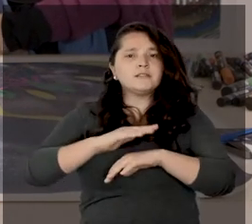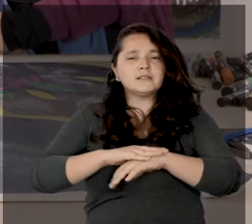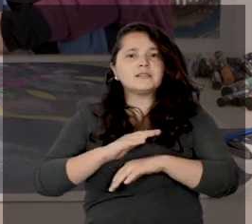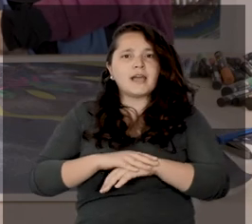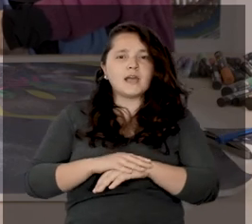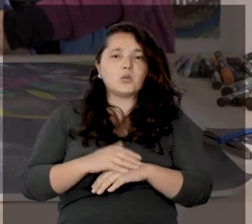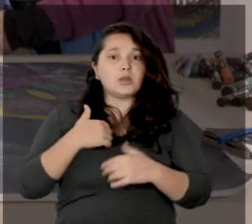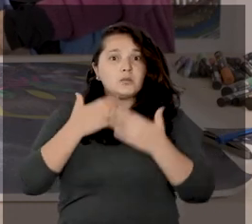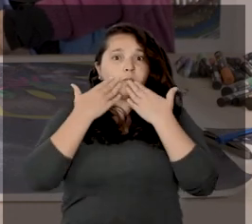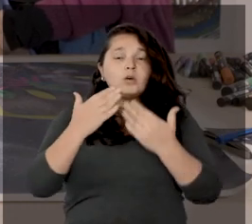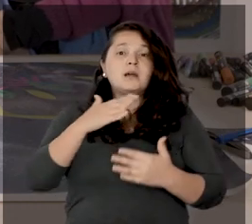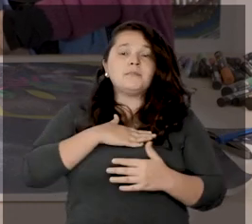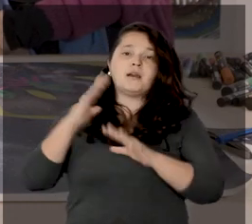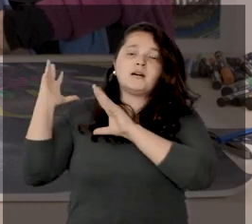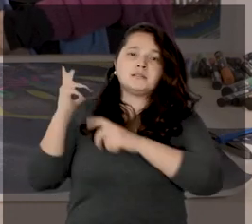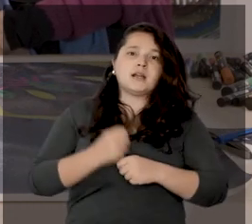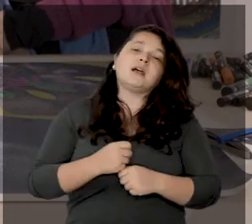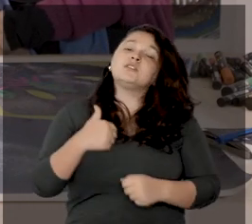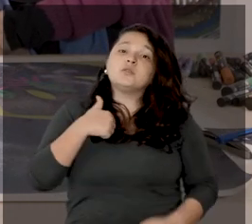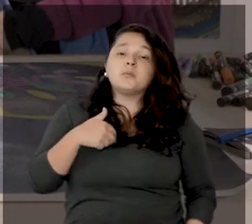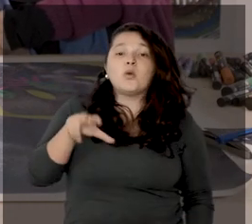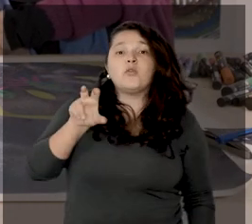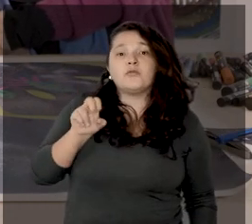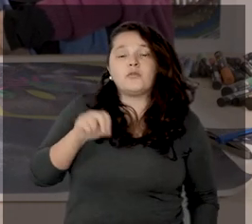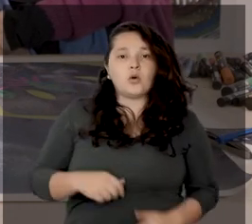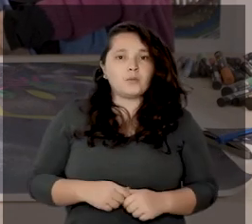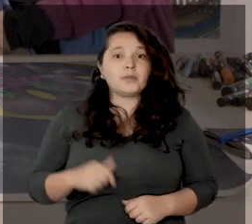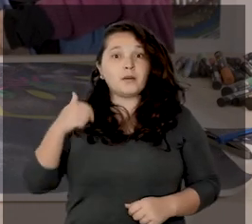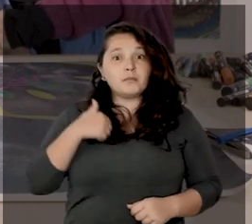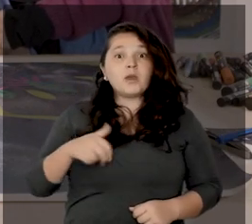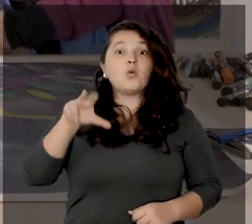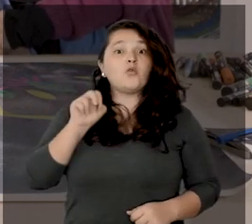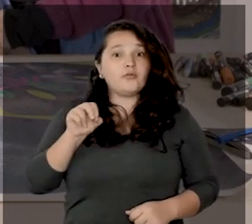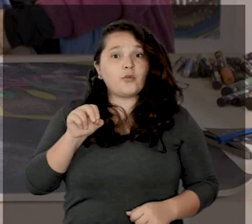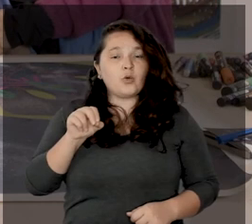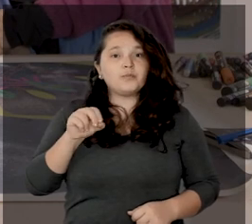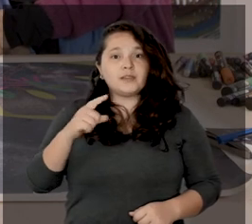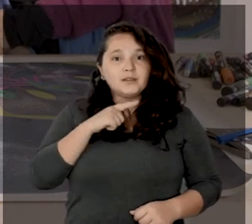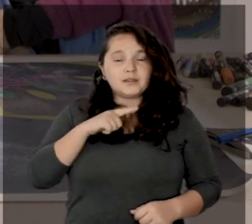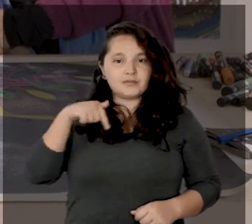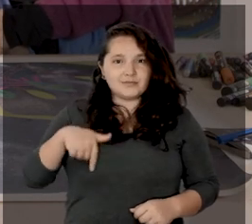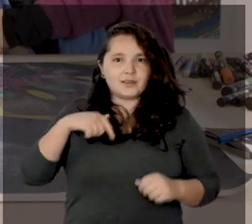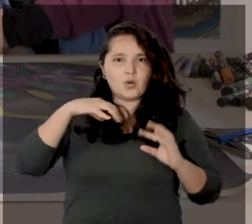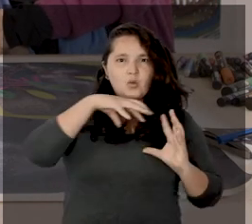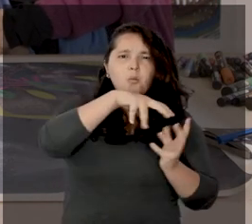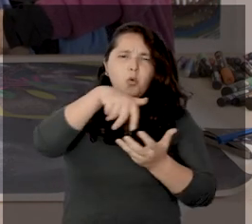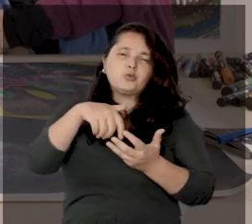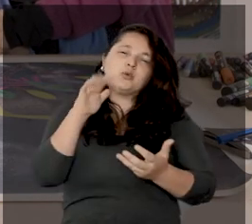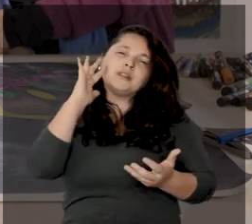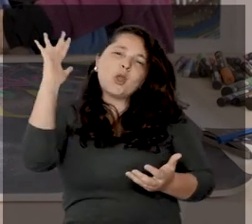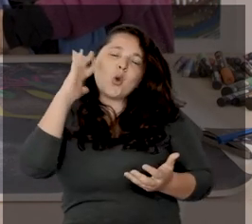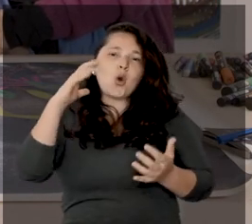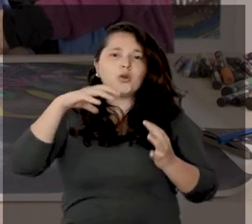remetendo à minha ancestralidade, né, o meu avô. Então, o meu avô andou no mundo, começou a andar no mundo há 100 anos, nesse mundo teórico, nesse